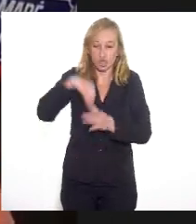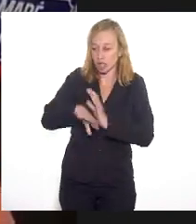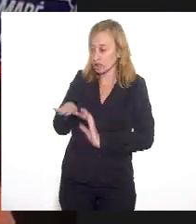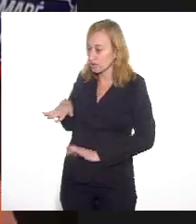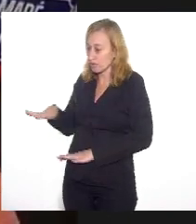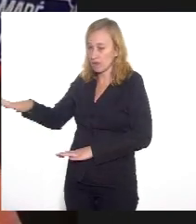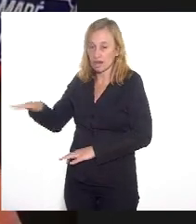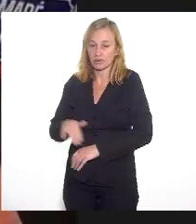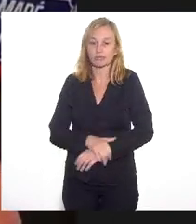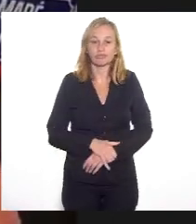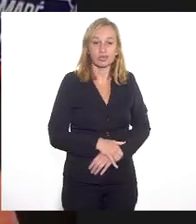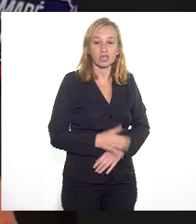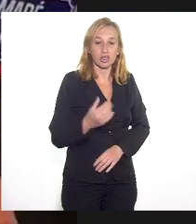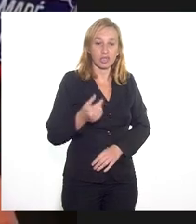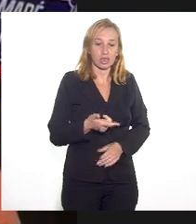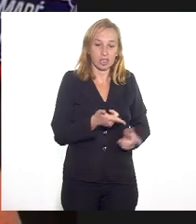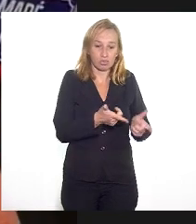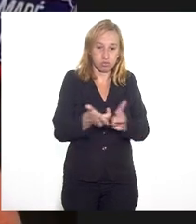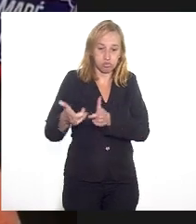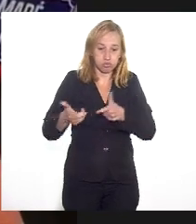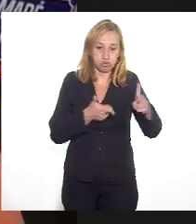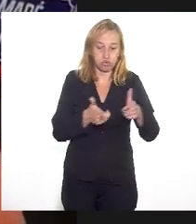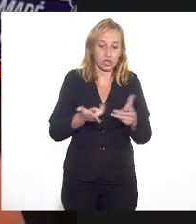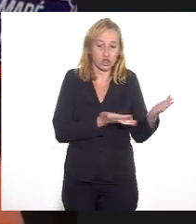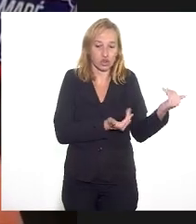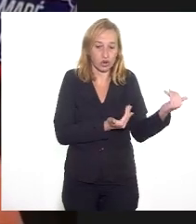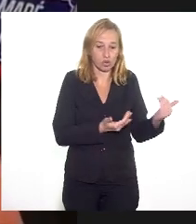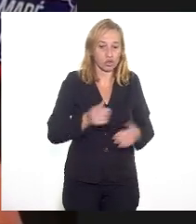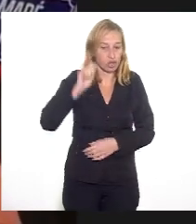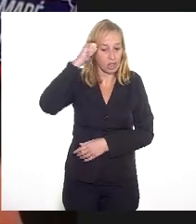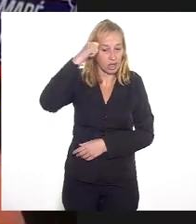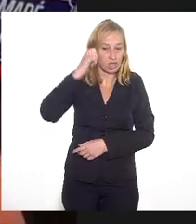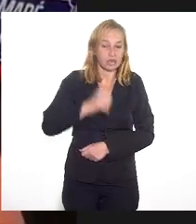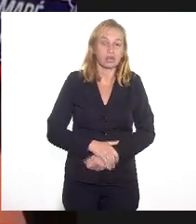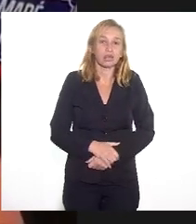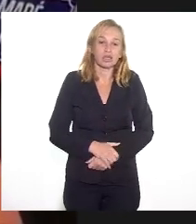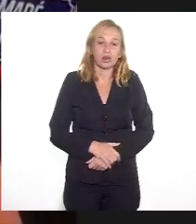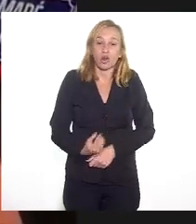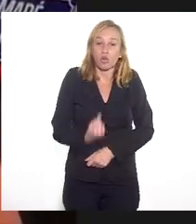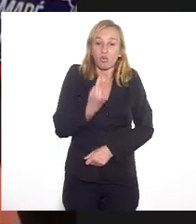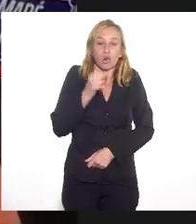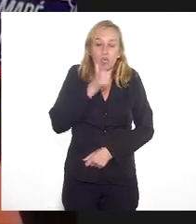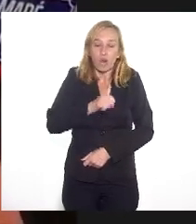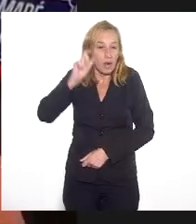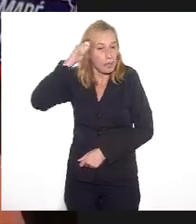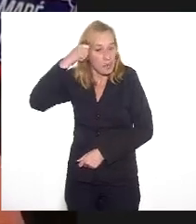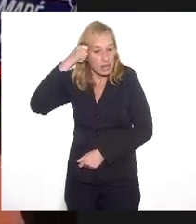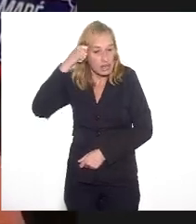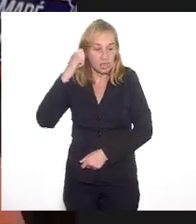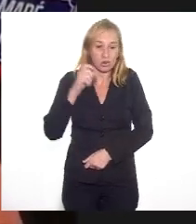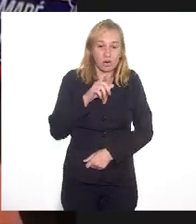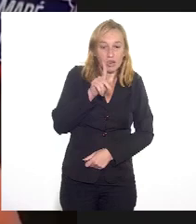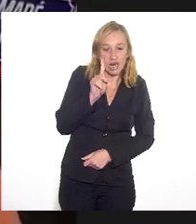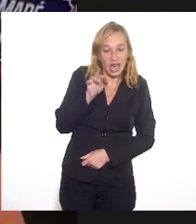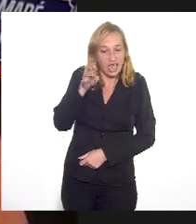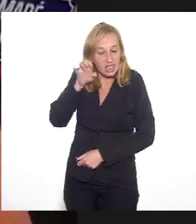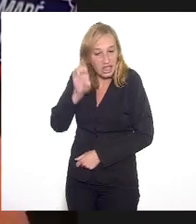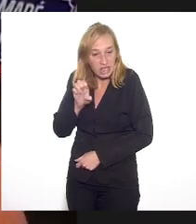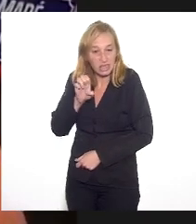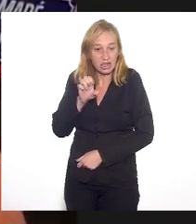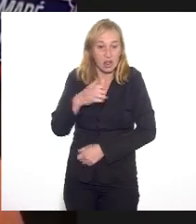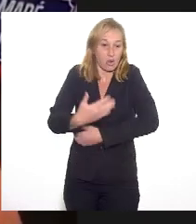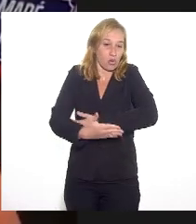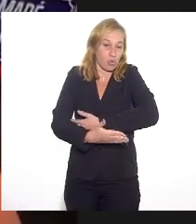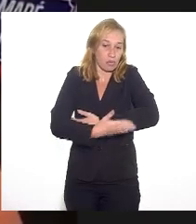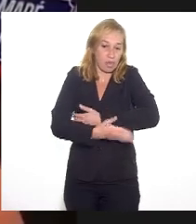da periferia e matando uma juventude negra, matando uma mulher preta como Kathleen Romeu, com um bebê